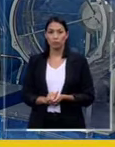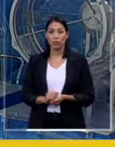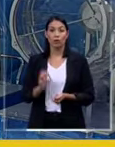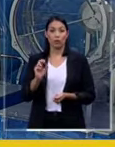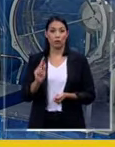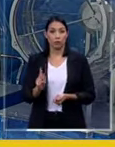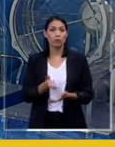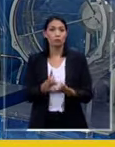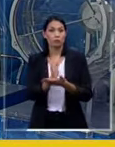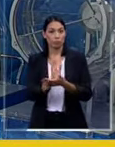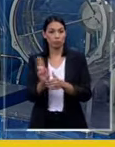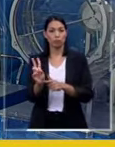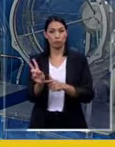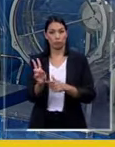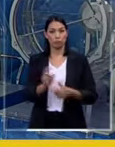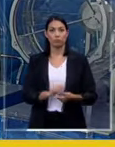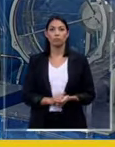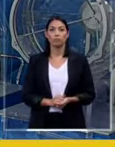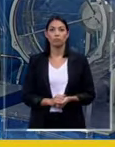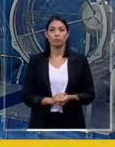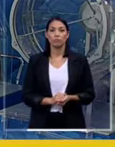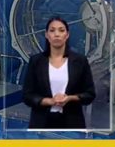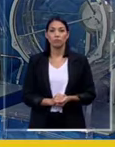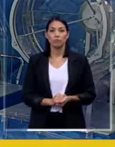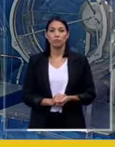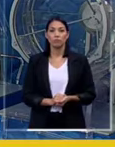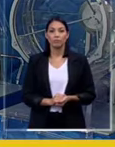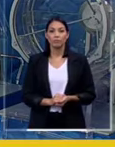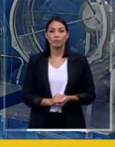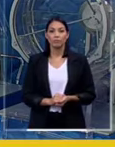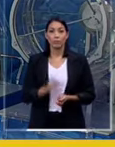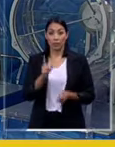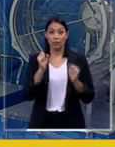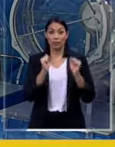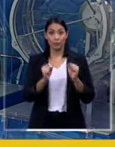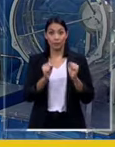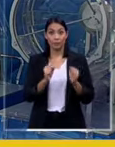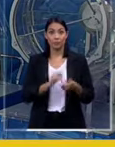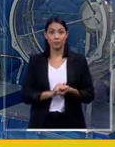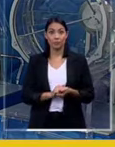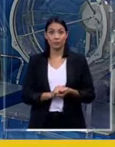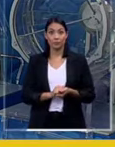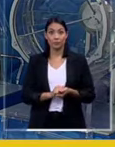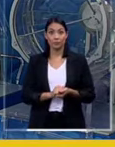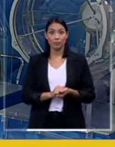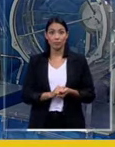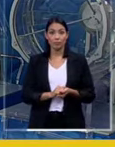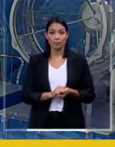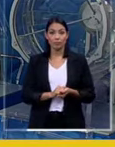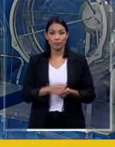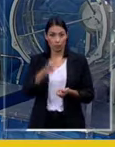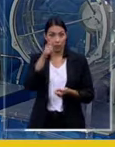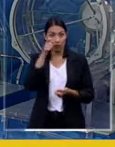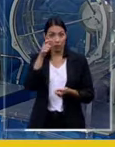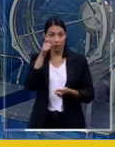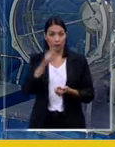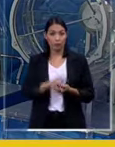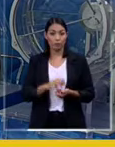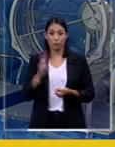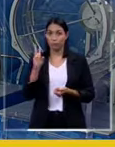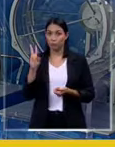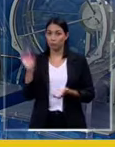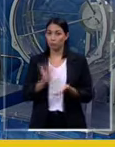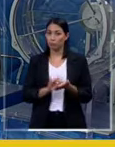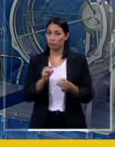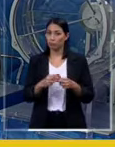então, pelos nossos auditores populares, você pode conferir dentro do instante no site da Caixa se houve ganhadores, de